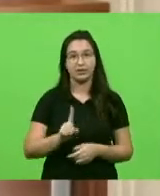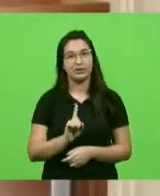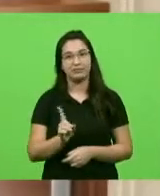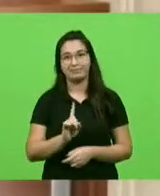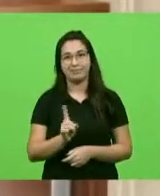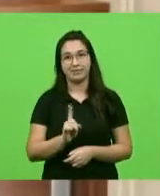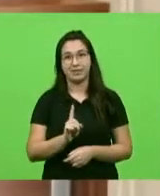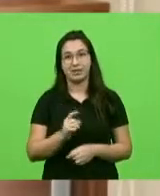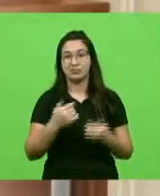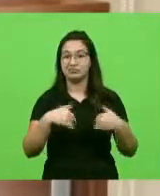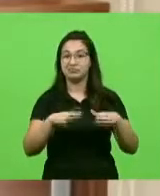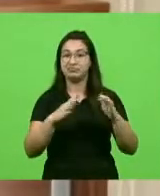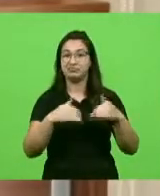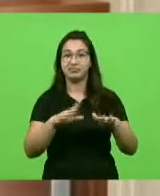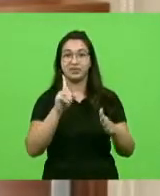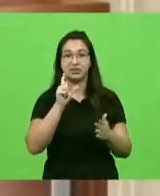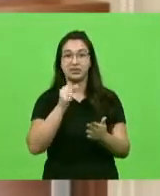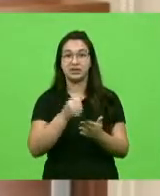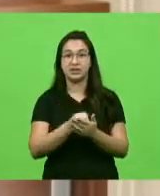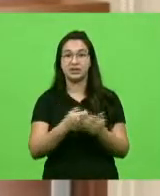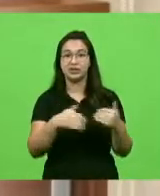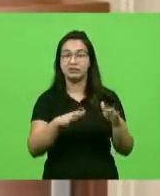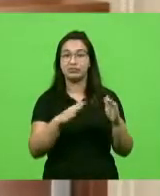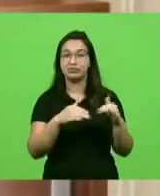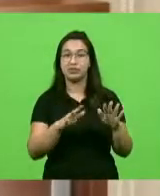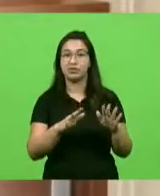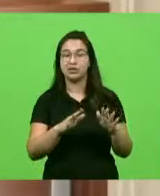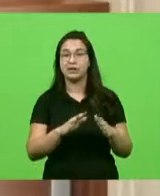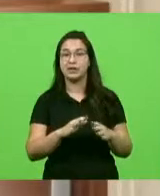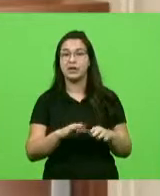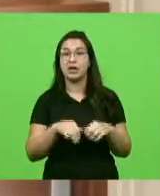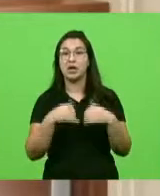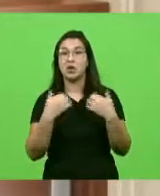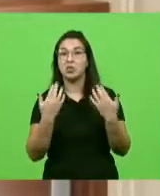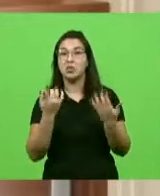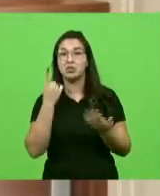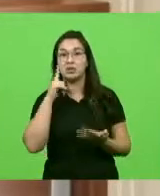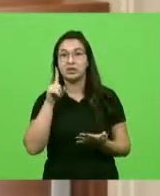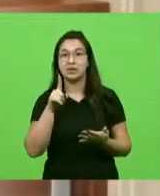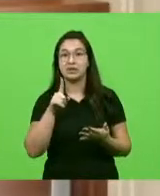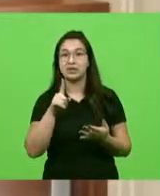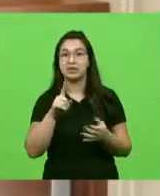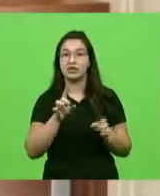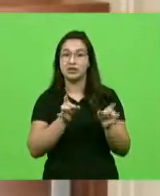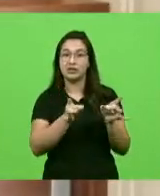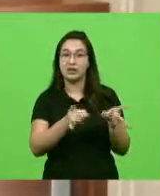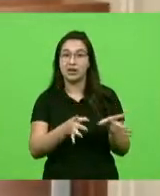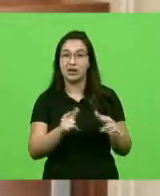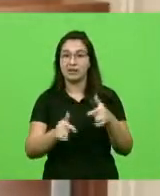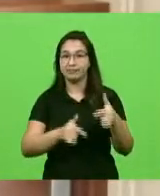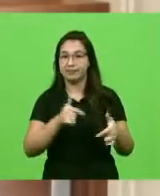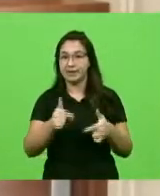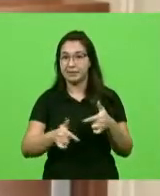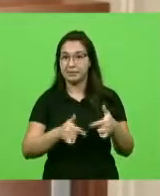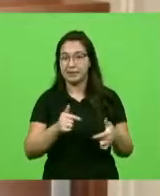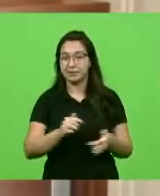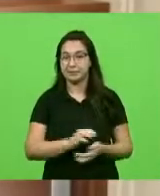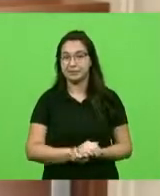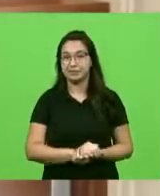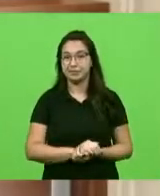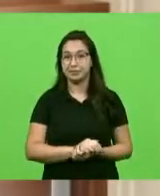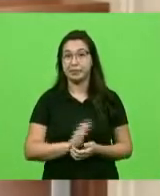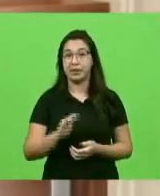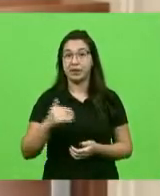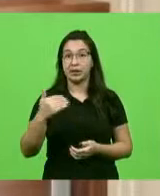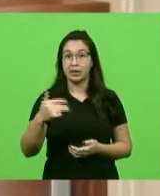que eles próprios decidissem quando abandonariam os cargos de secretários de Estado, a pedido próprio, e ainda agraciados com